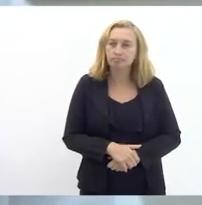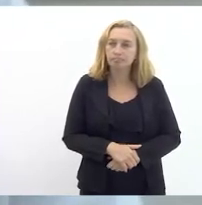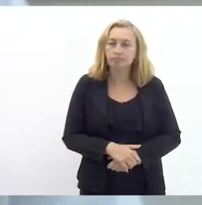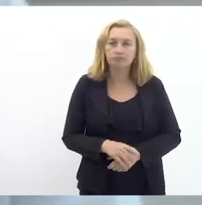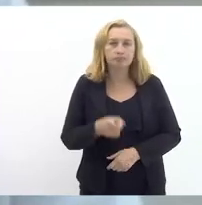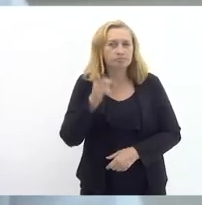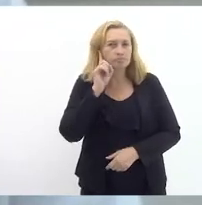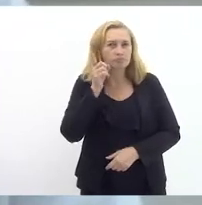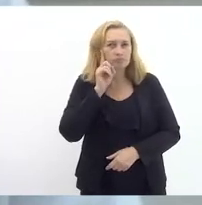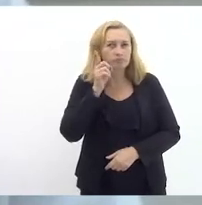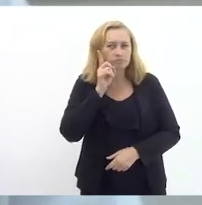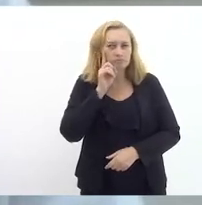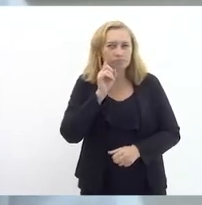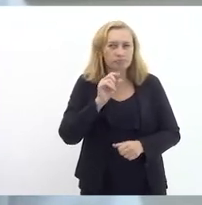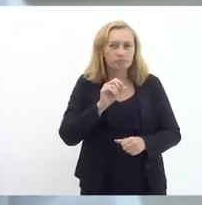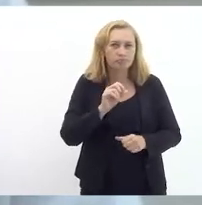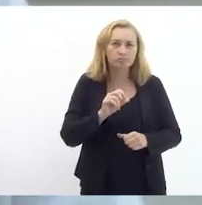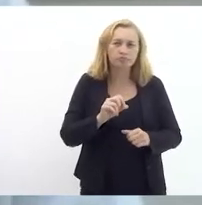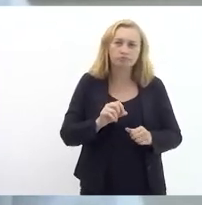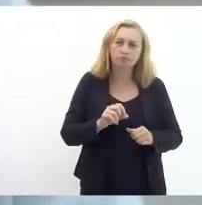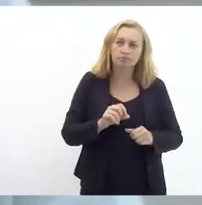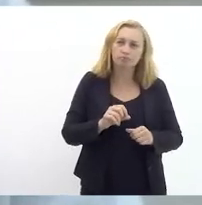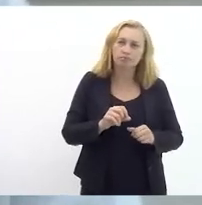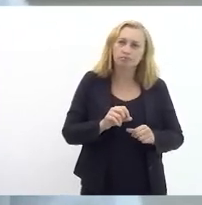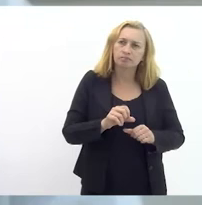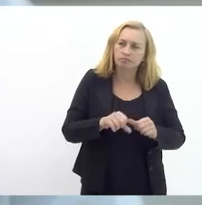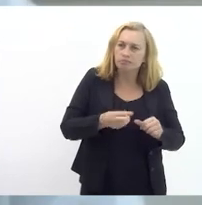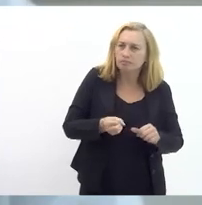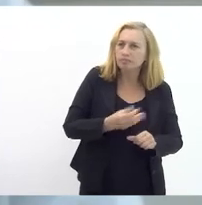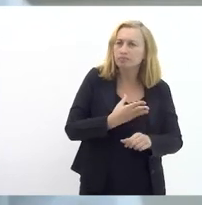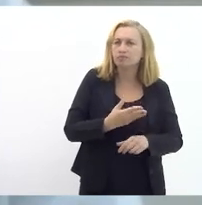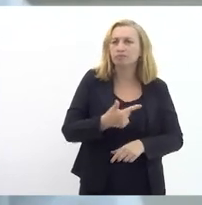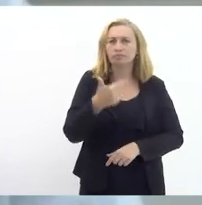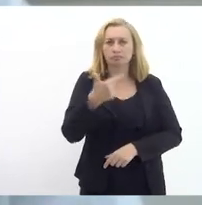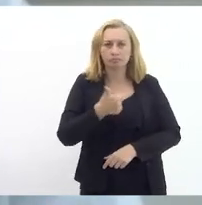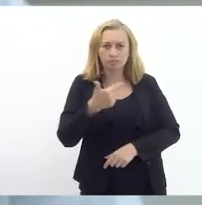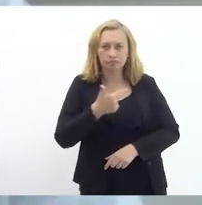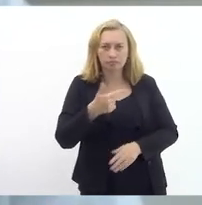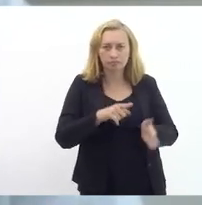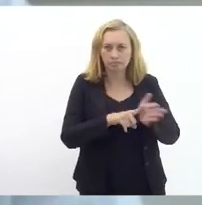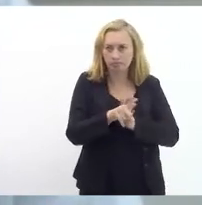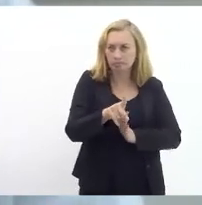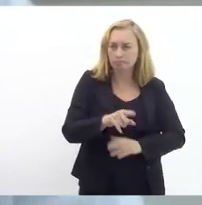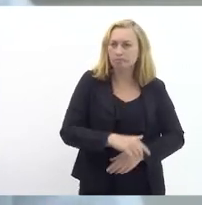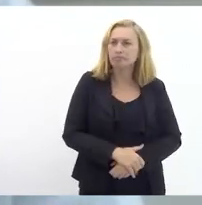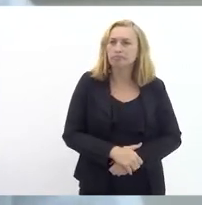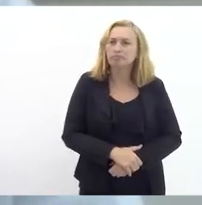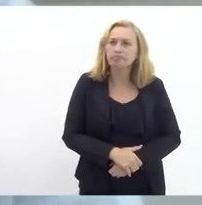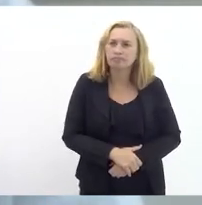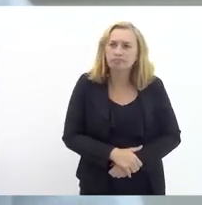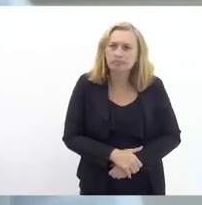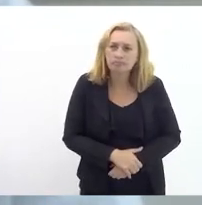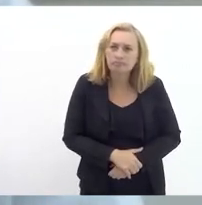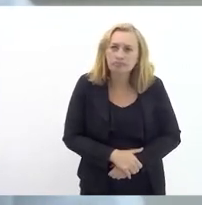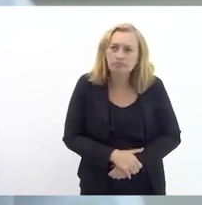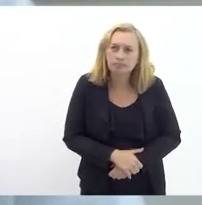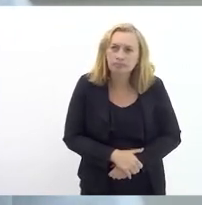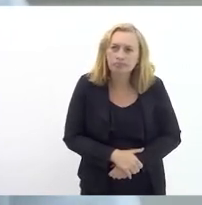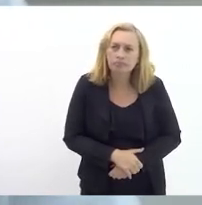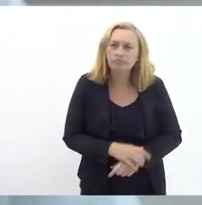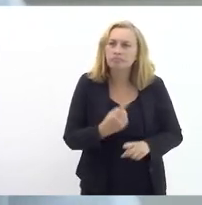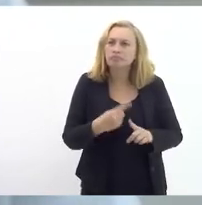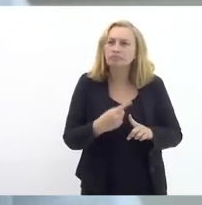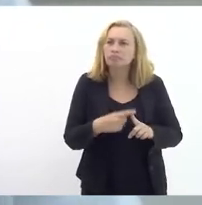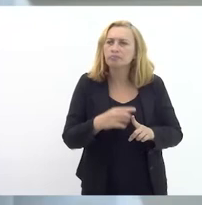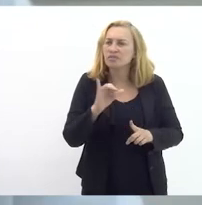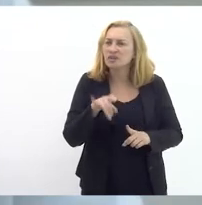diariamente? Ponto. Segunda pergunta. Por que a estação de Belfor